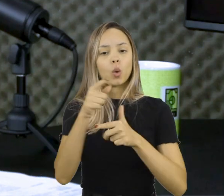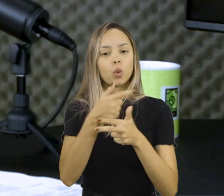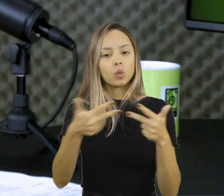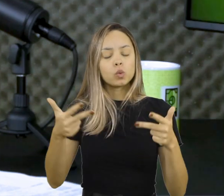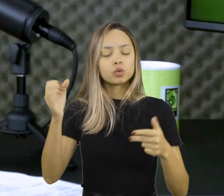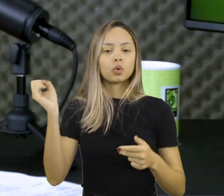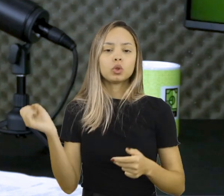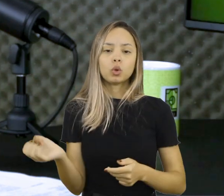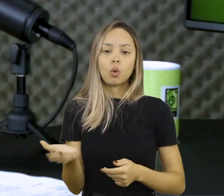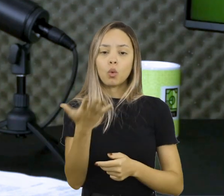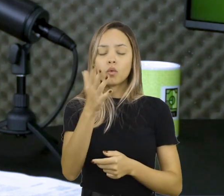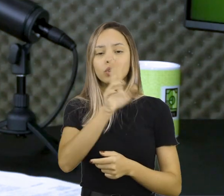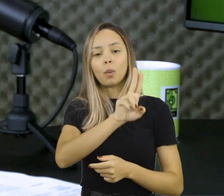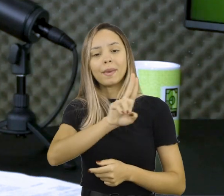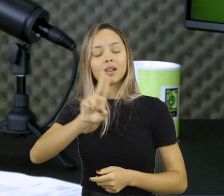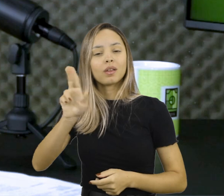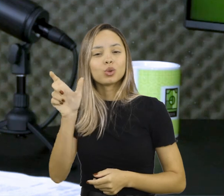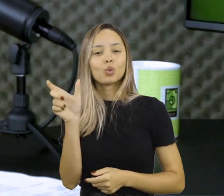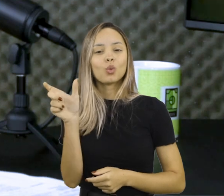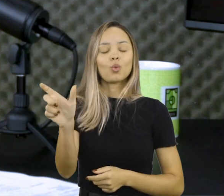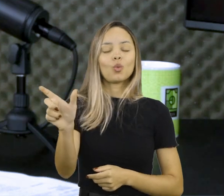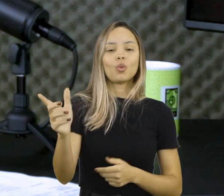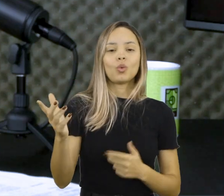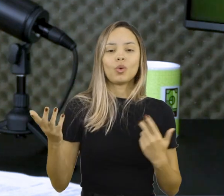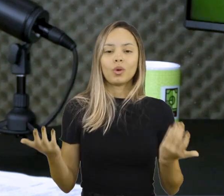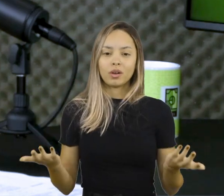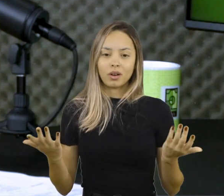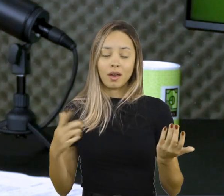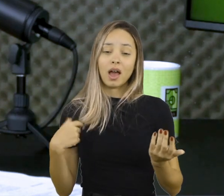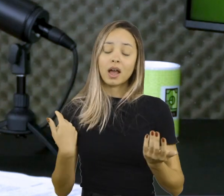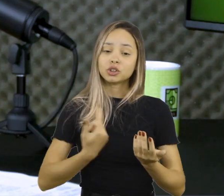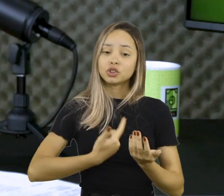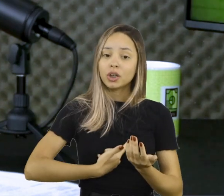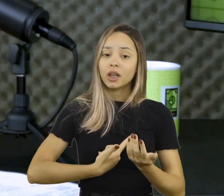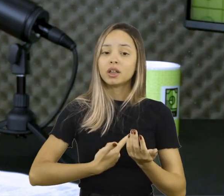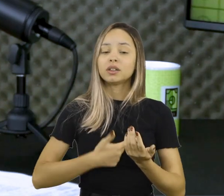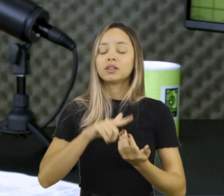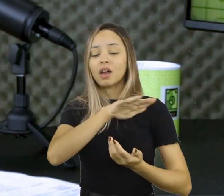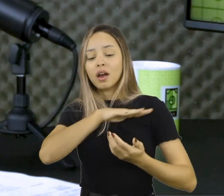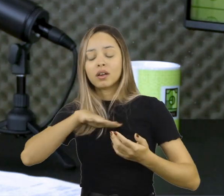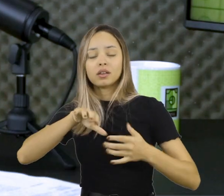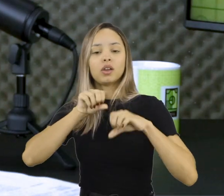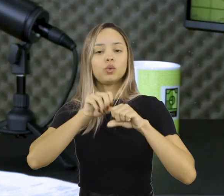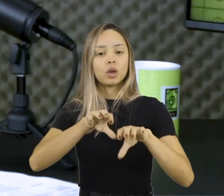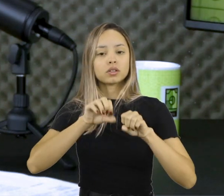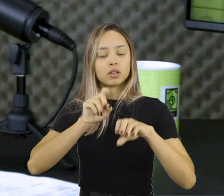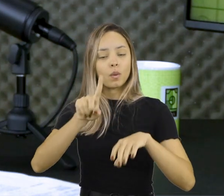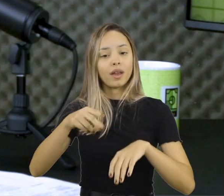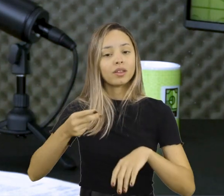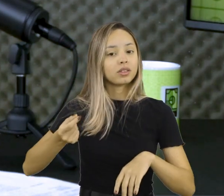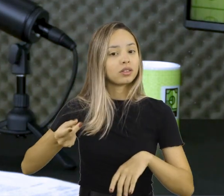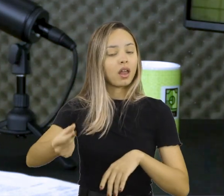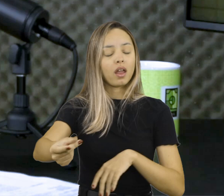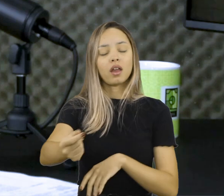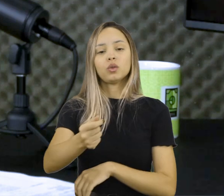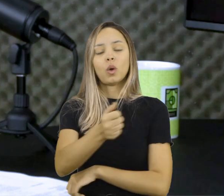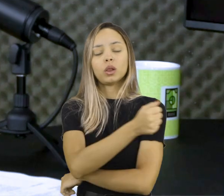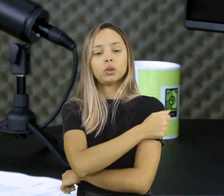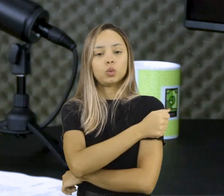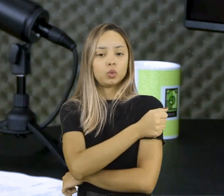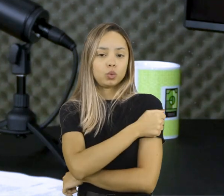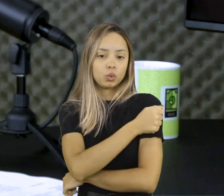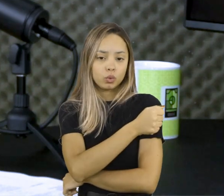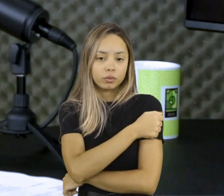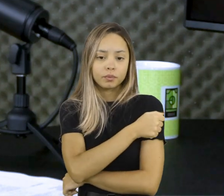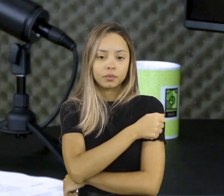gente quando envereda pelo caminho da educação a gente é um eterno estudante a gente é um eterno aprendiz Se hoje eu tô